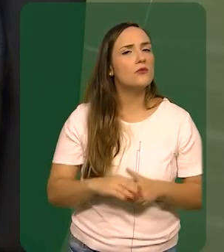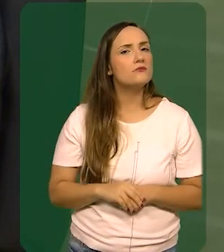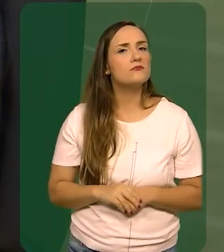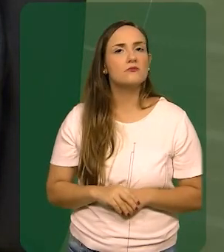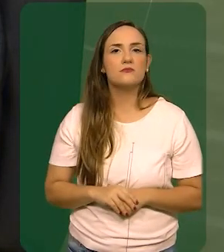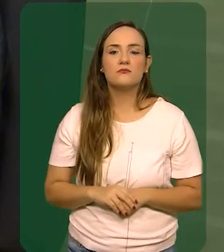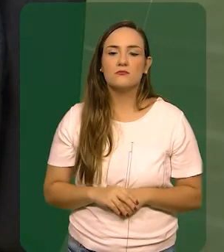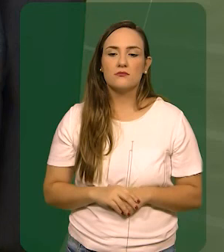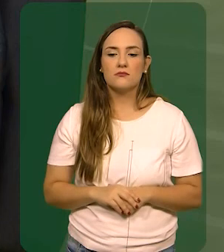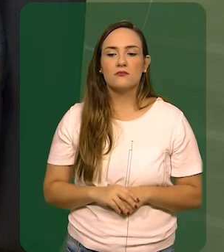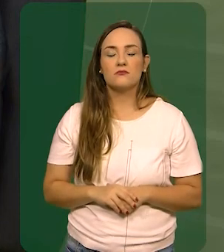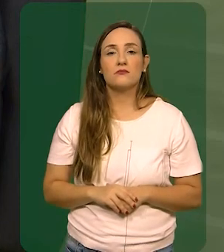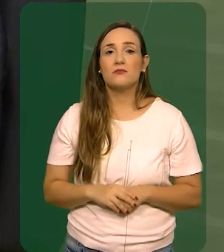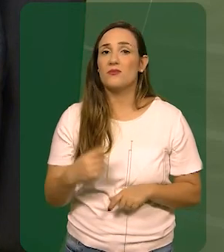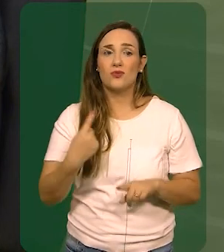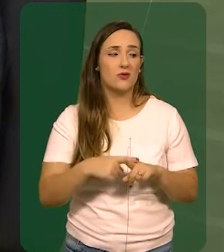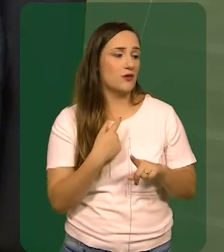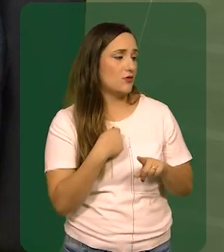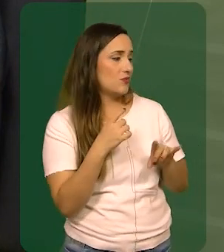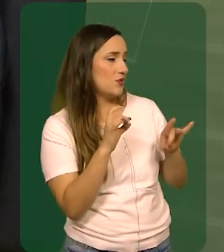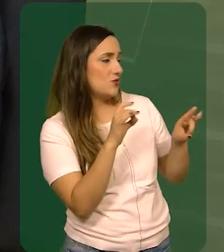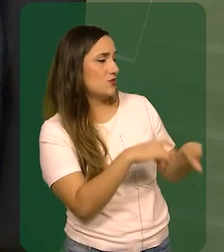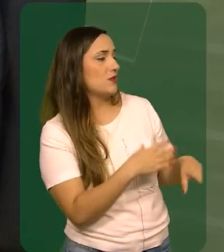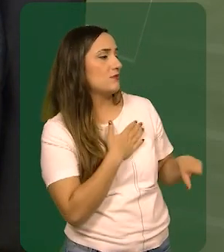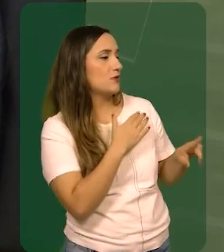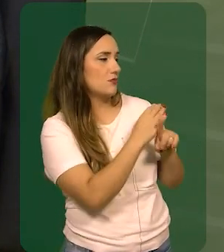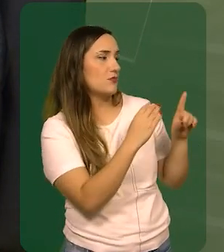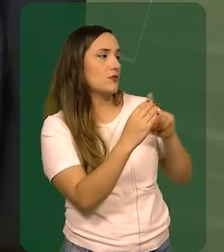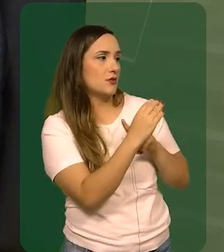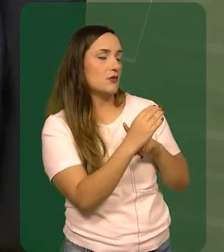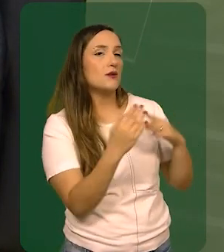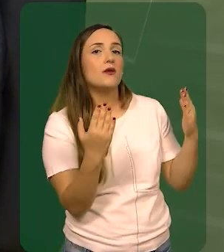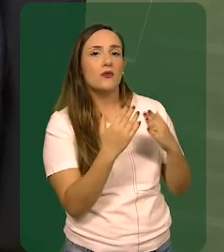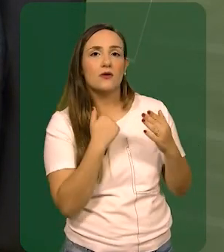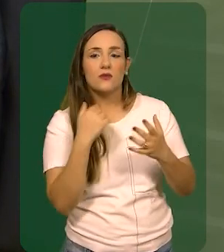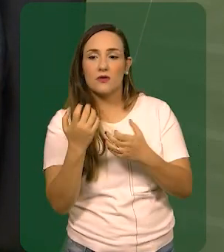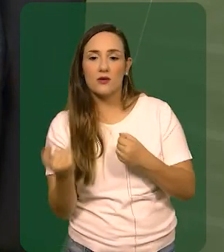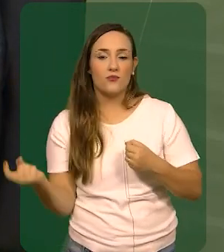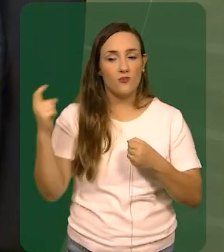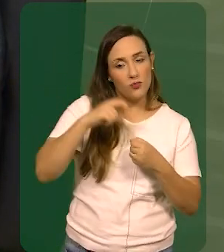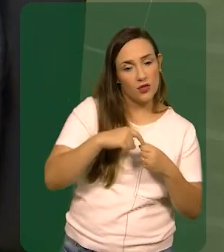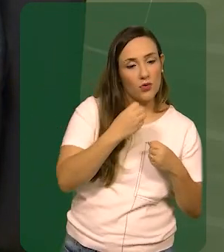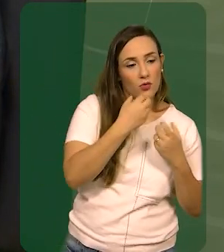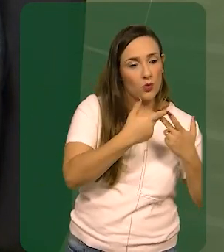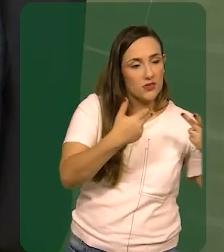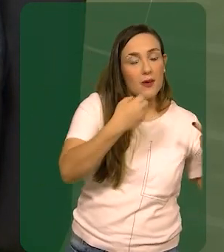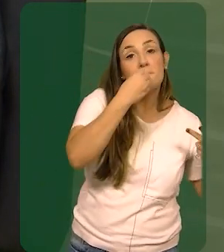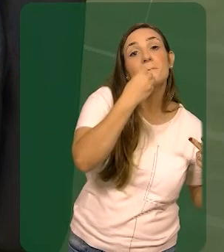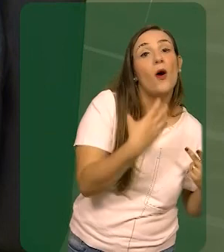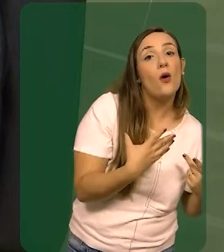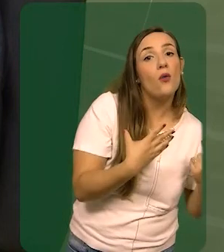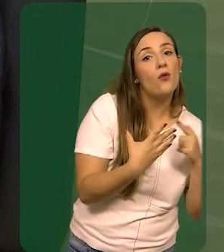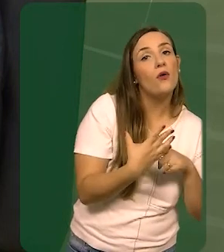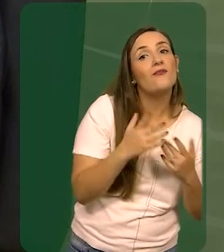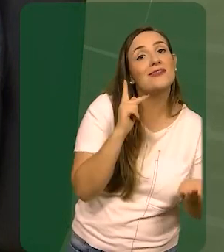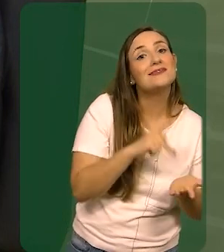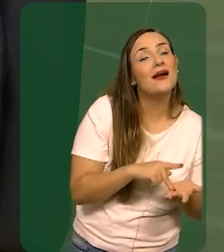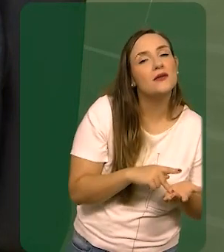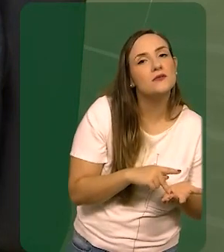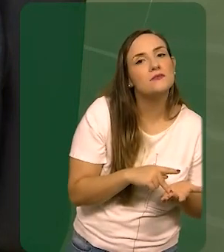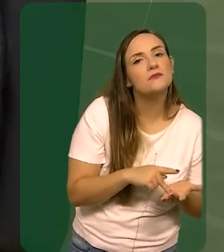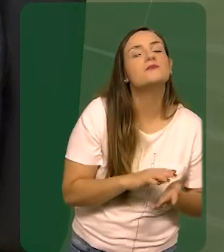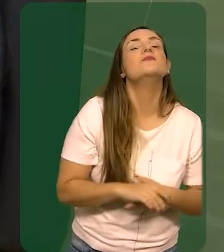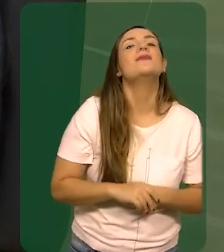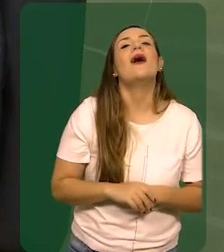né? Eu saí da minha comunidade. Agora eu quero retornar com alguma coisa, mas alguma coisa